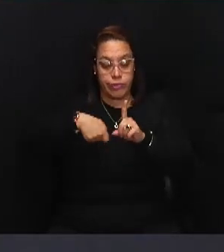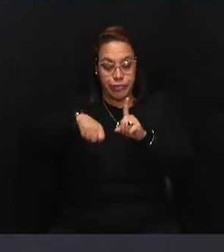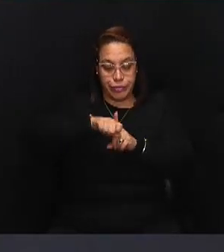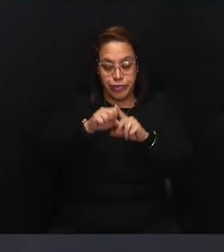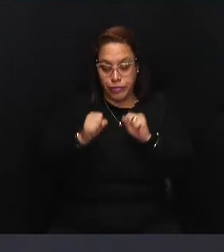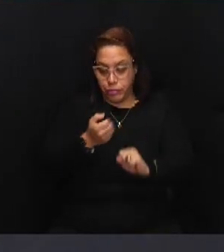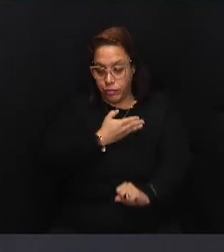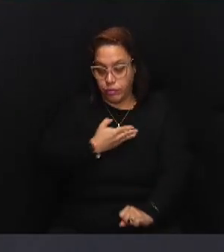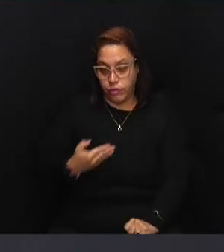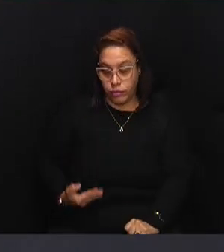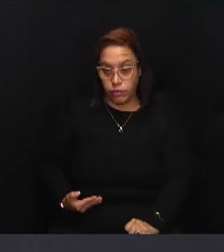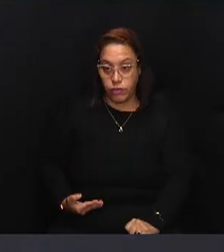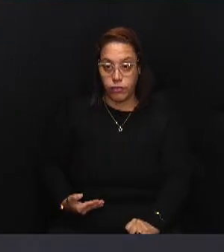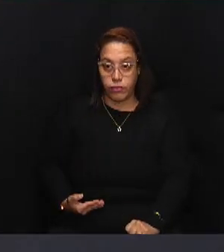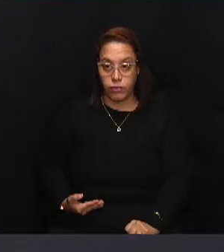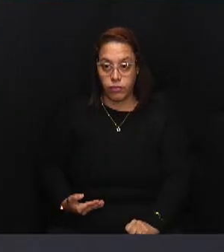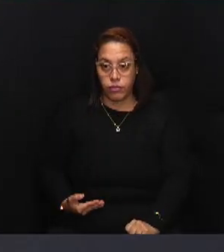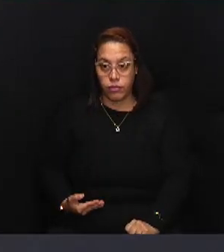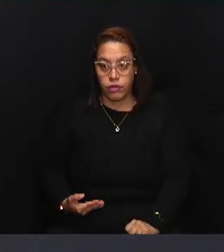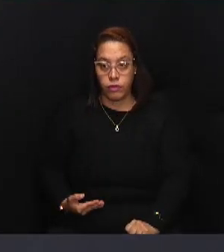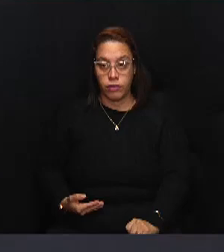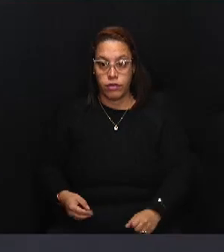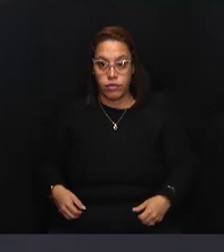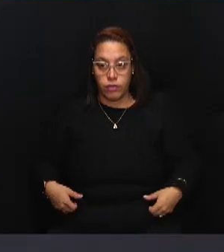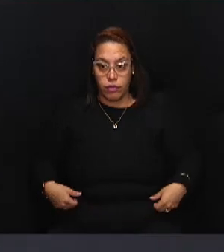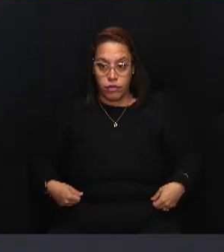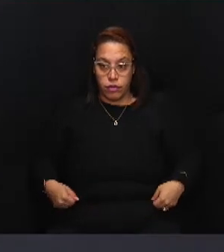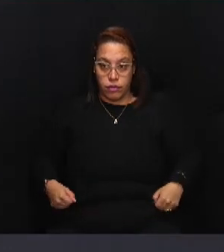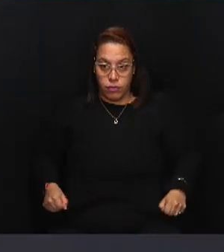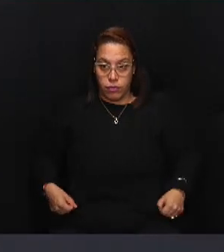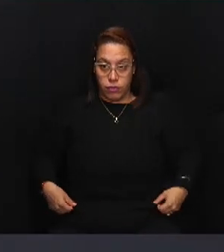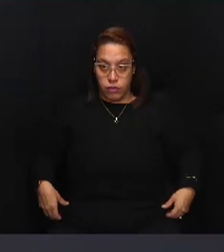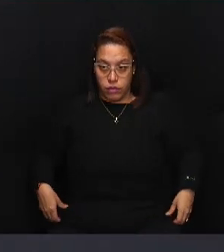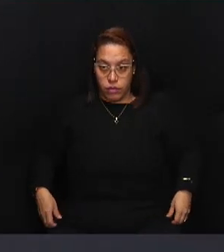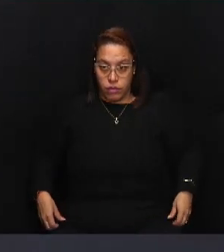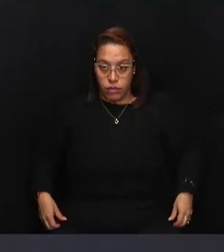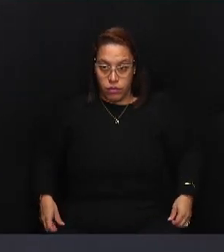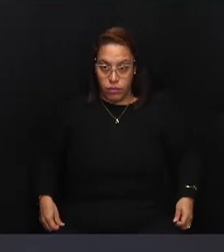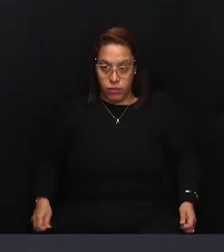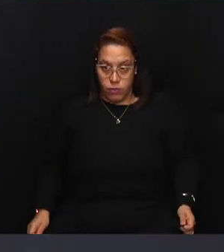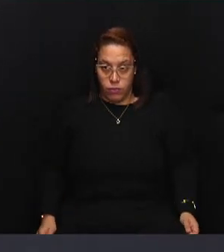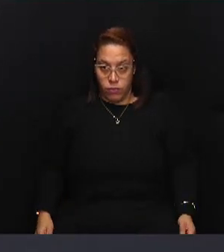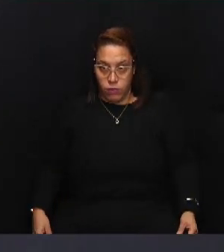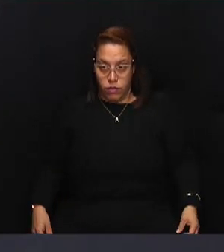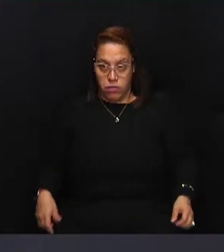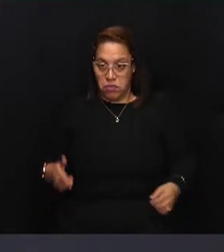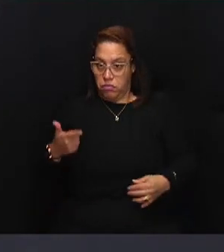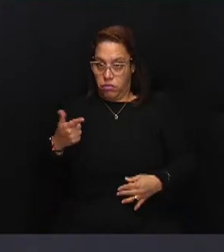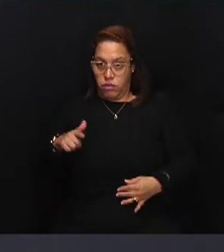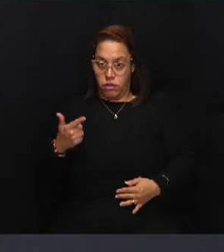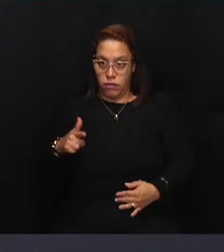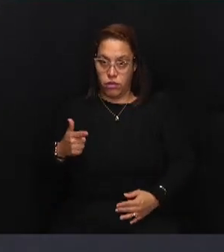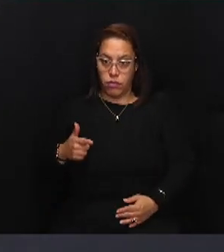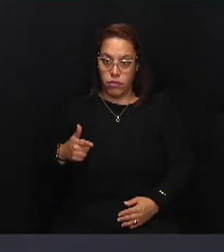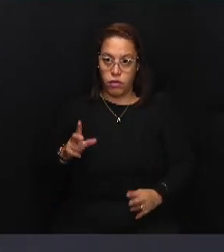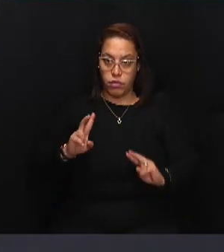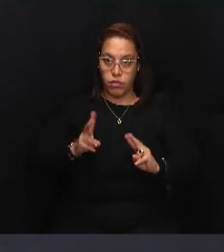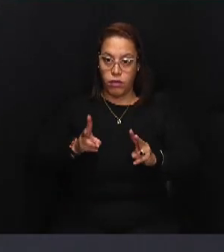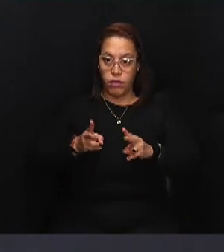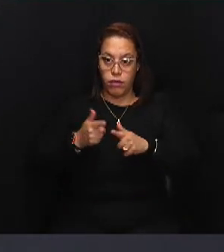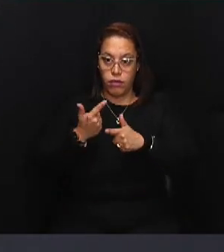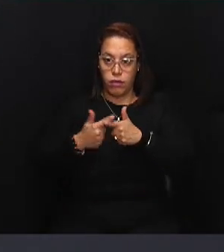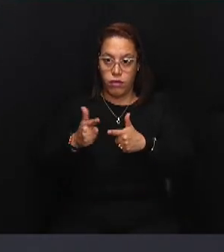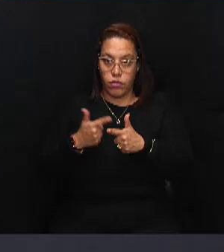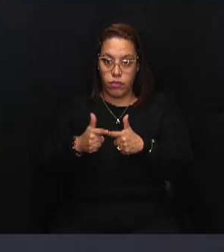público têm que estar em cima para que não tenha a permanência desse problema,